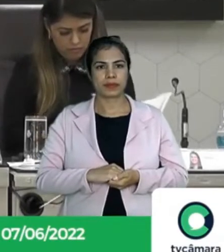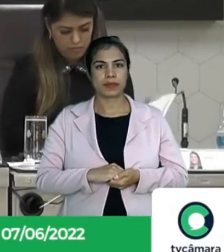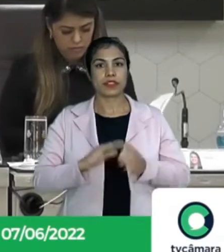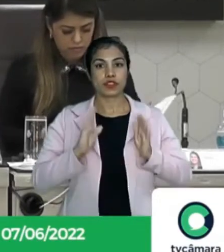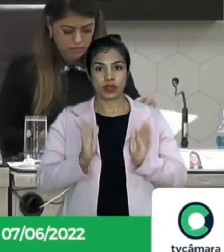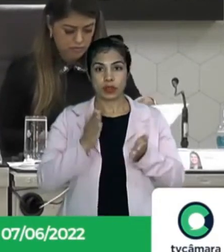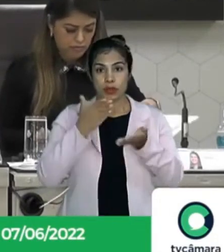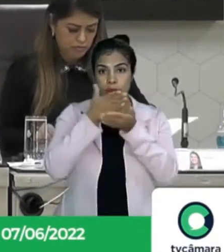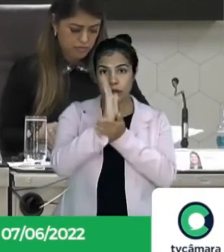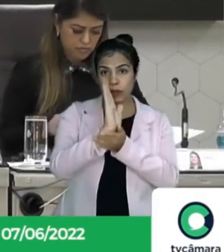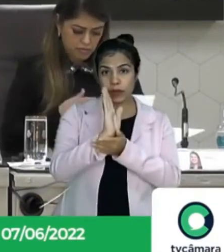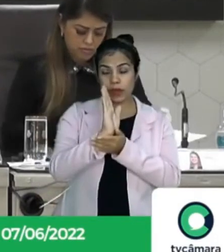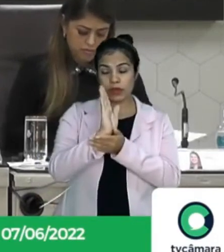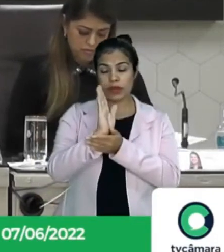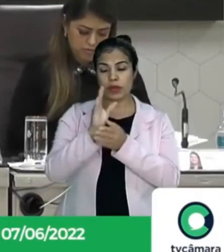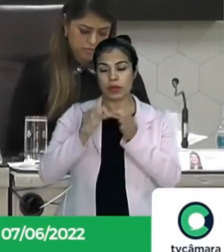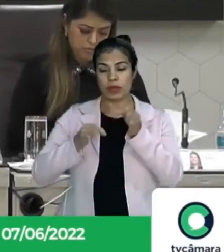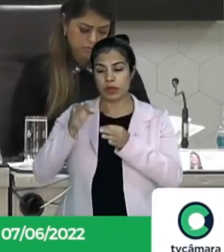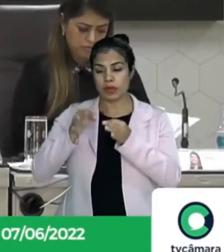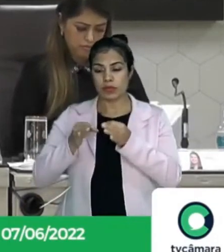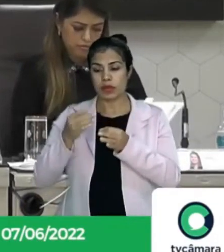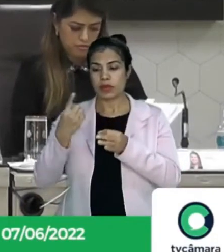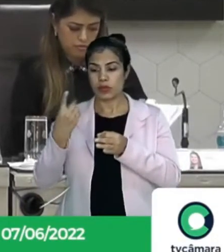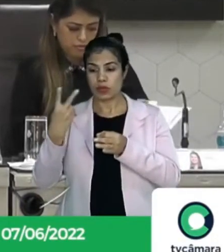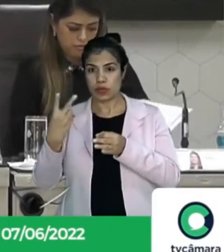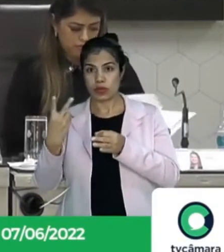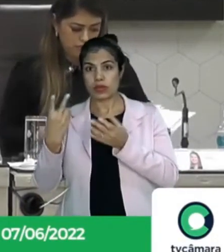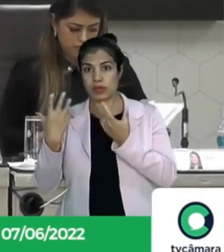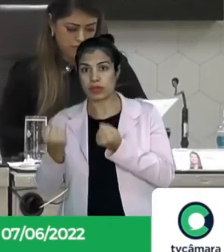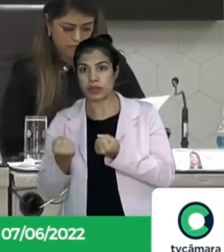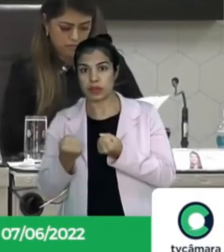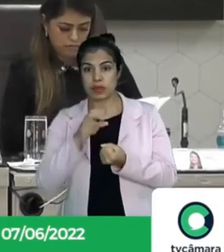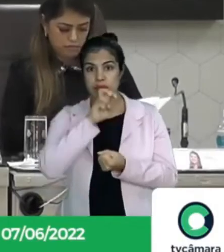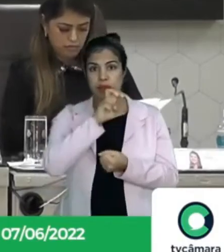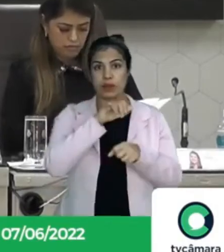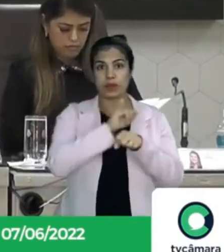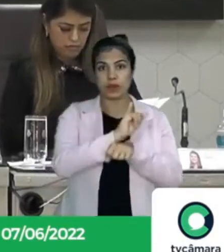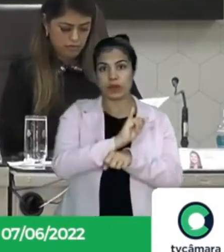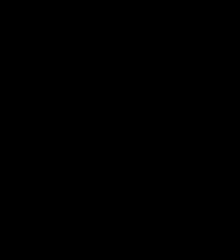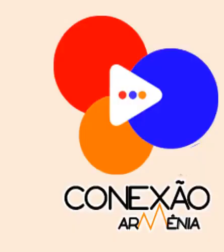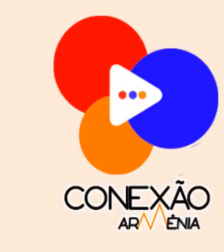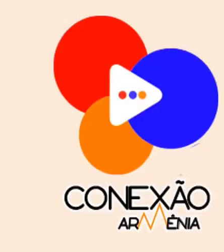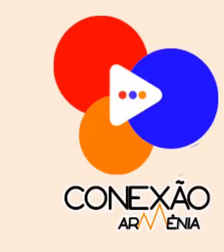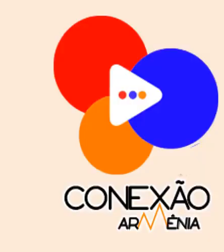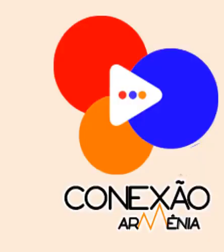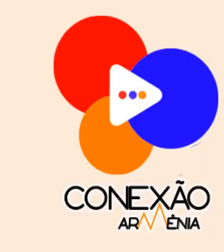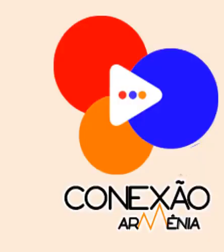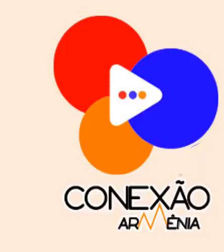a propriedade projetos com 12 votos favoráveis e 5 ausências e